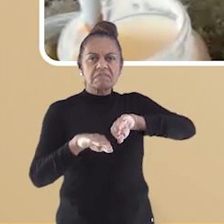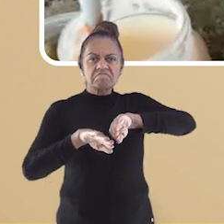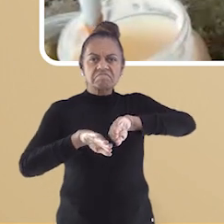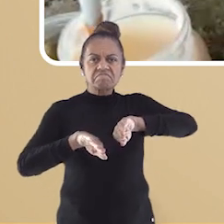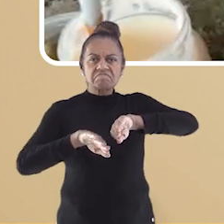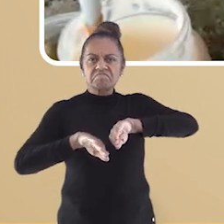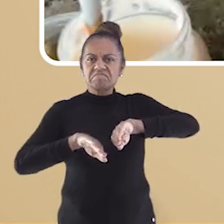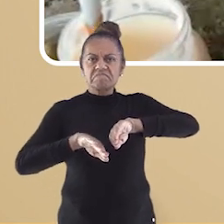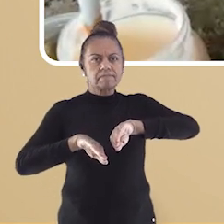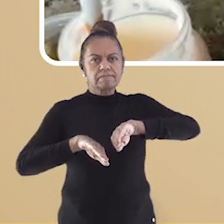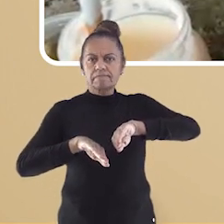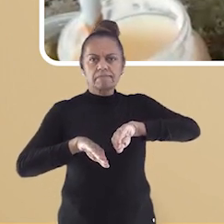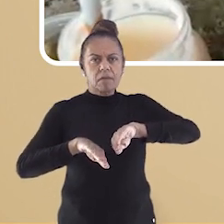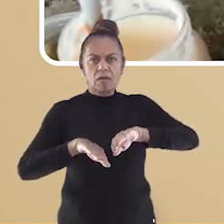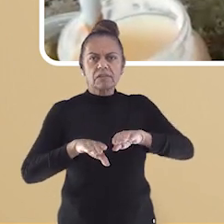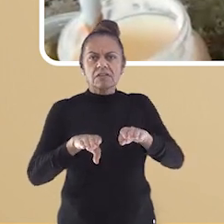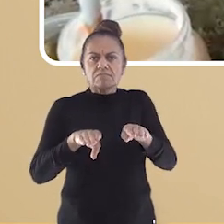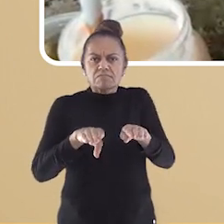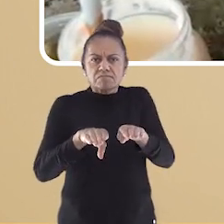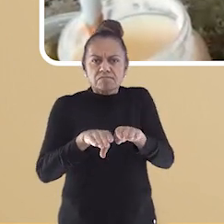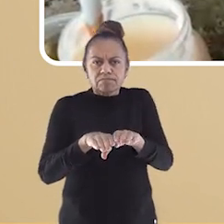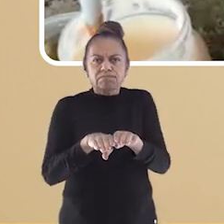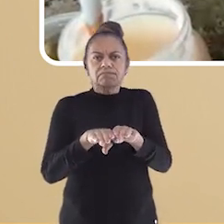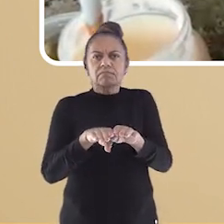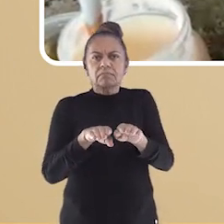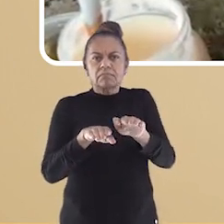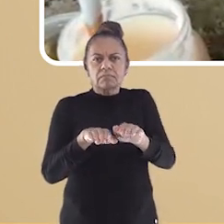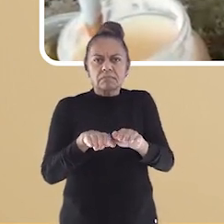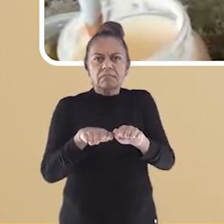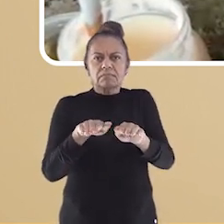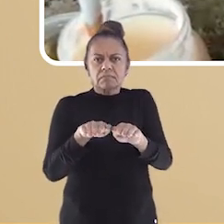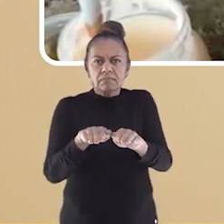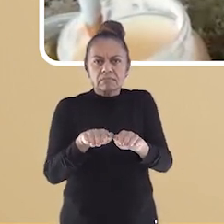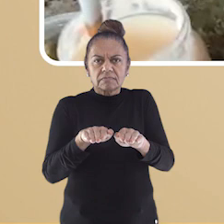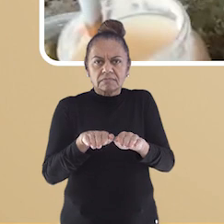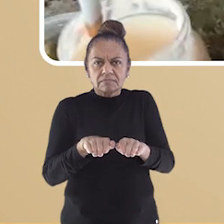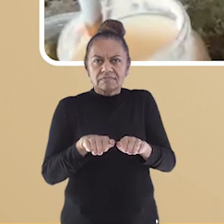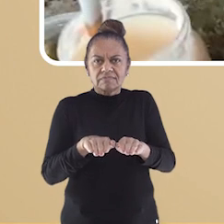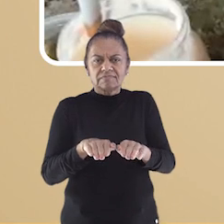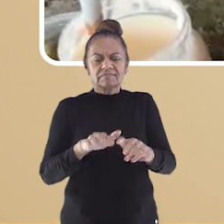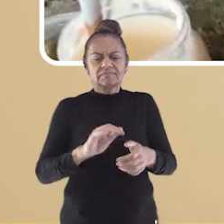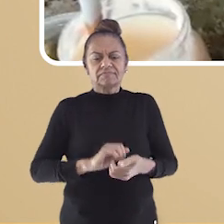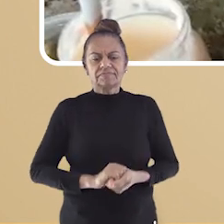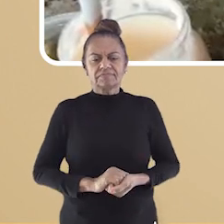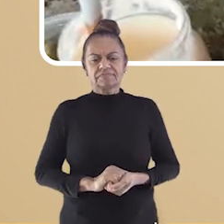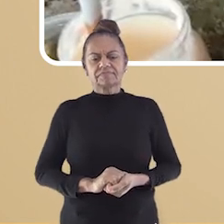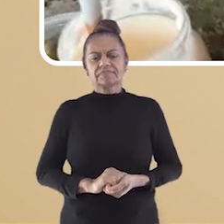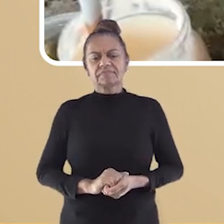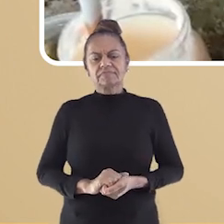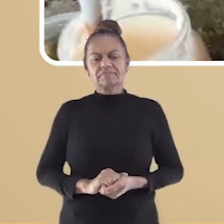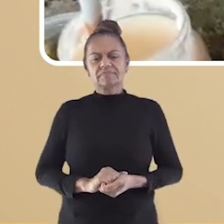pedaços para fechar esses espaços que estão em aberto.